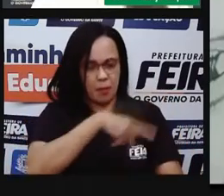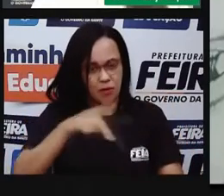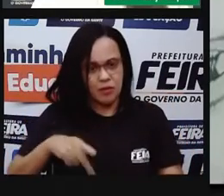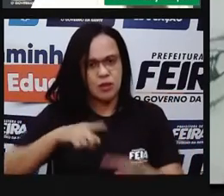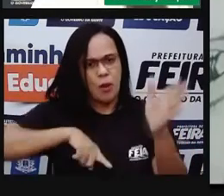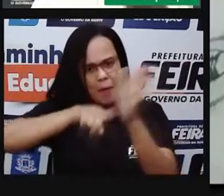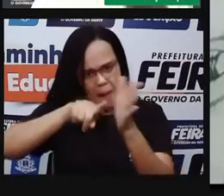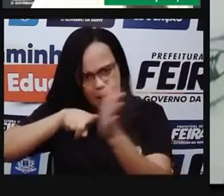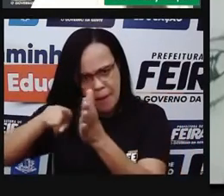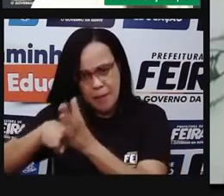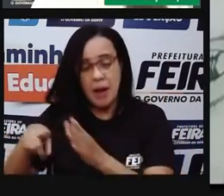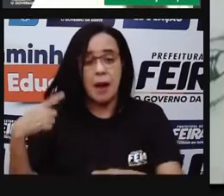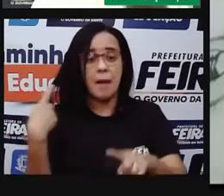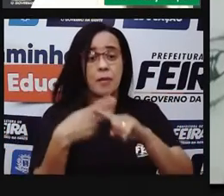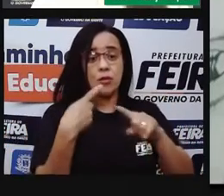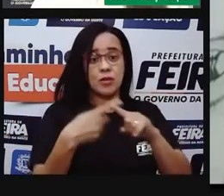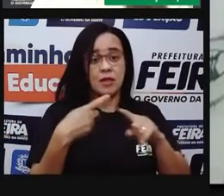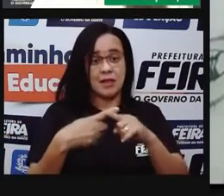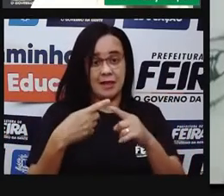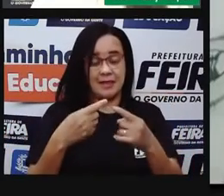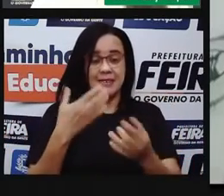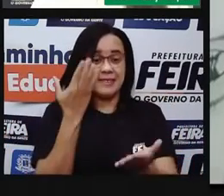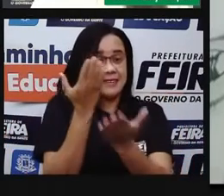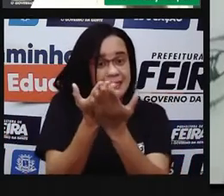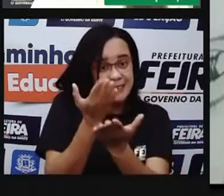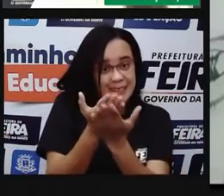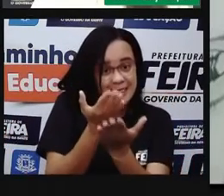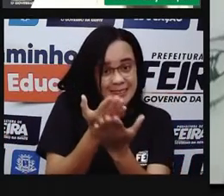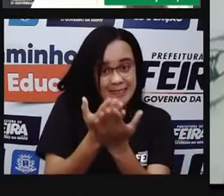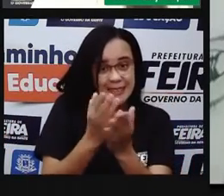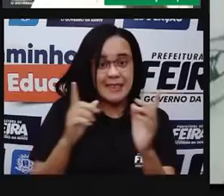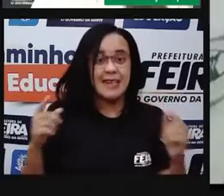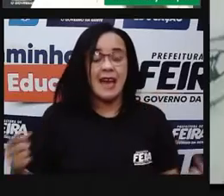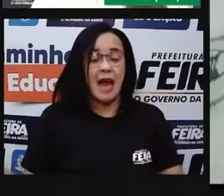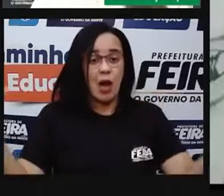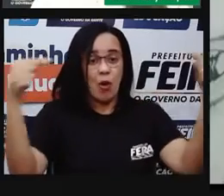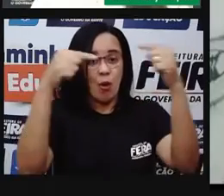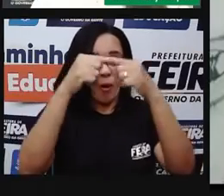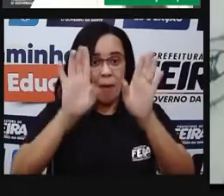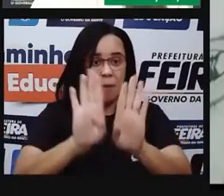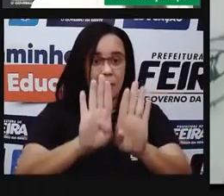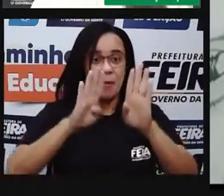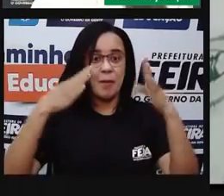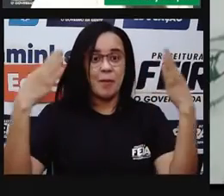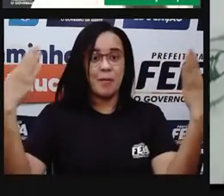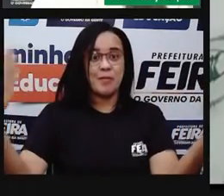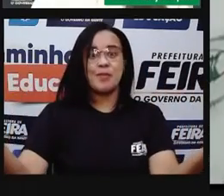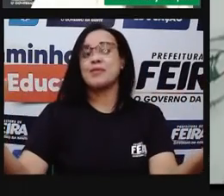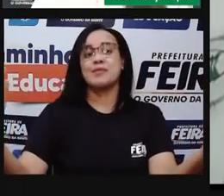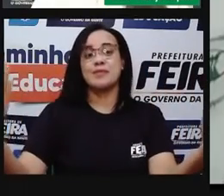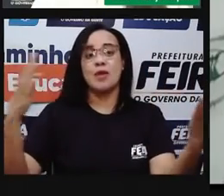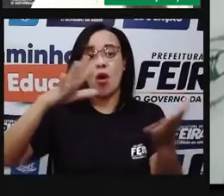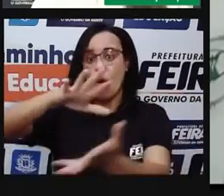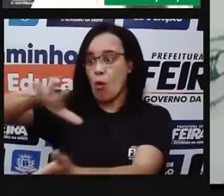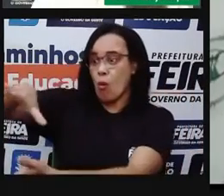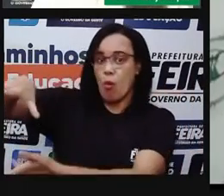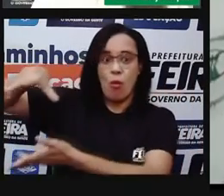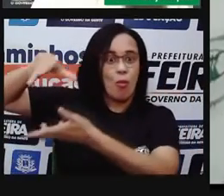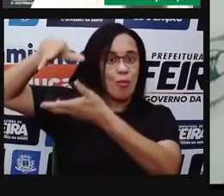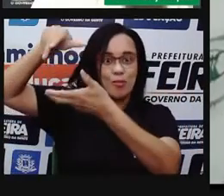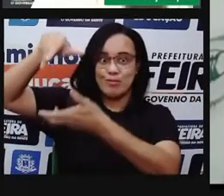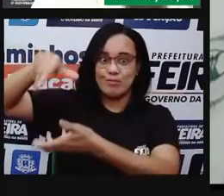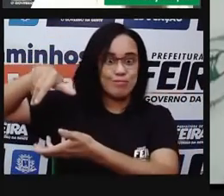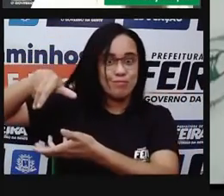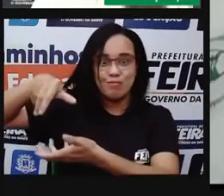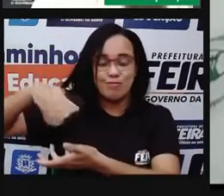evolução. Estudar é construir um mundo inteiro de possibilidades dentro de si.